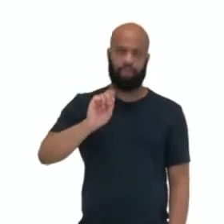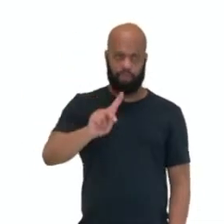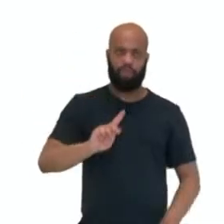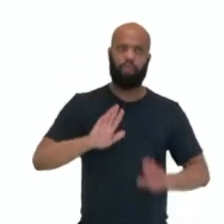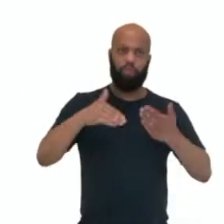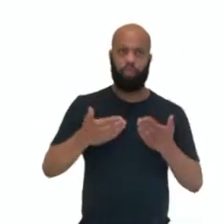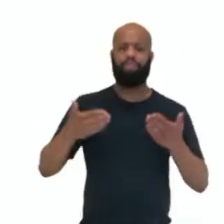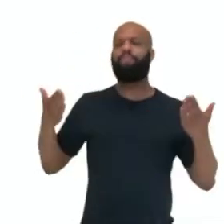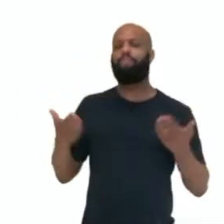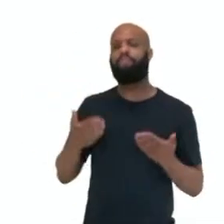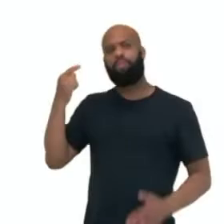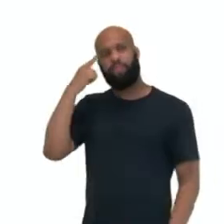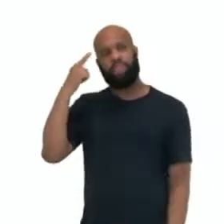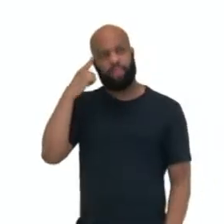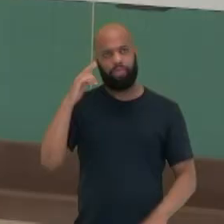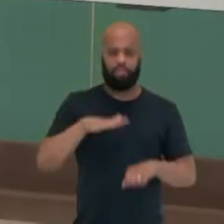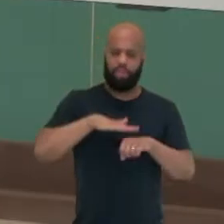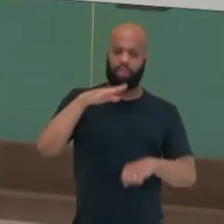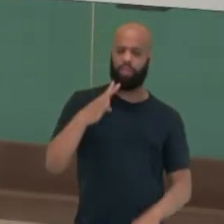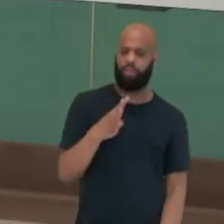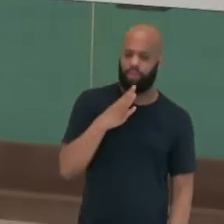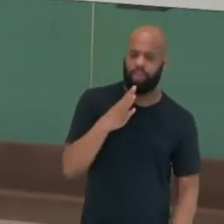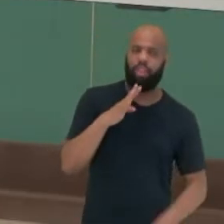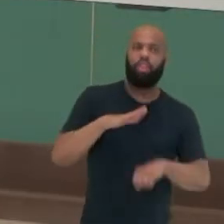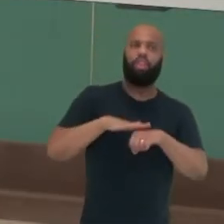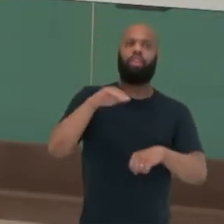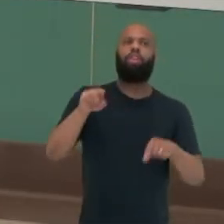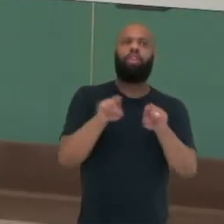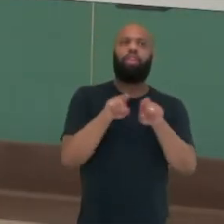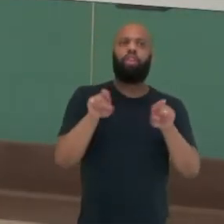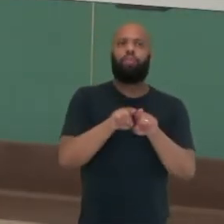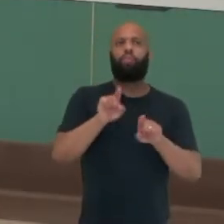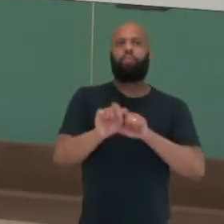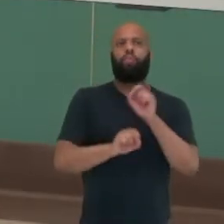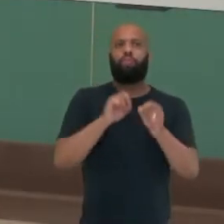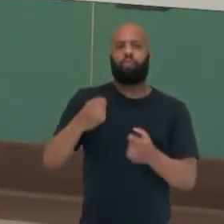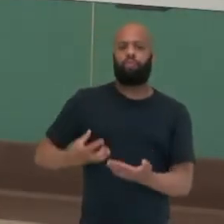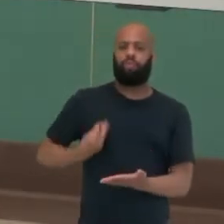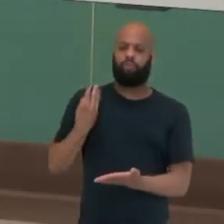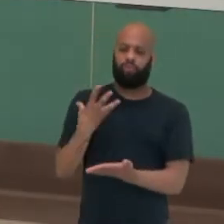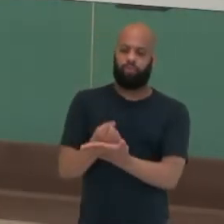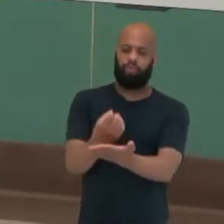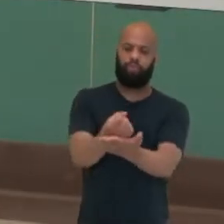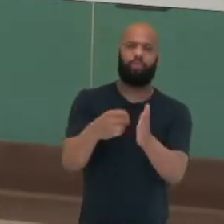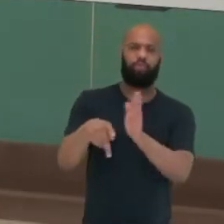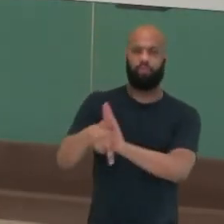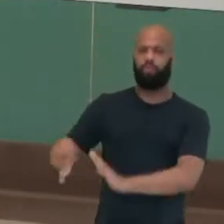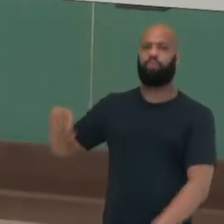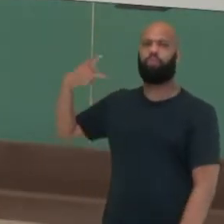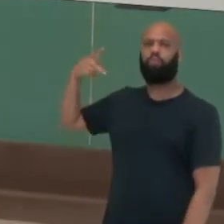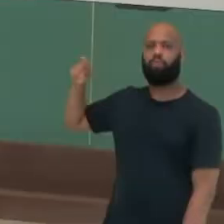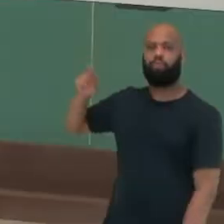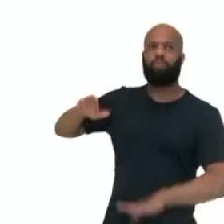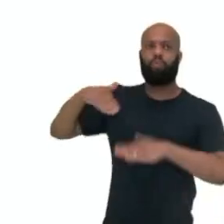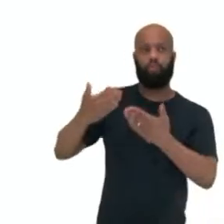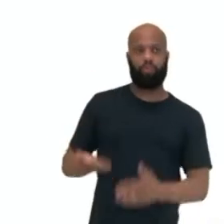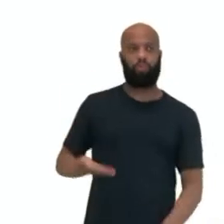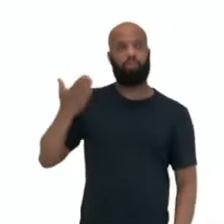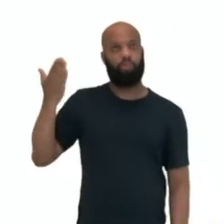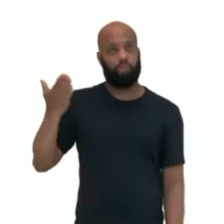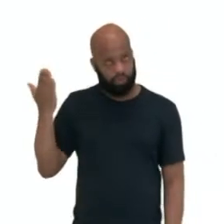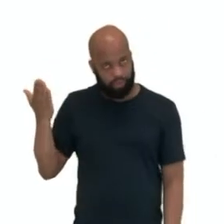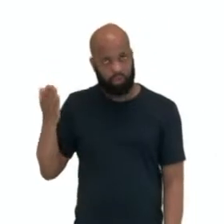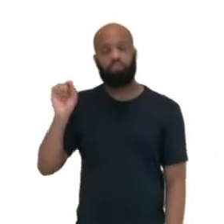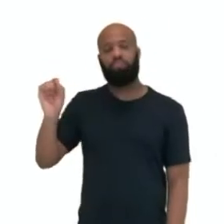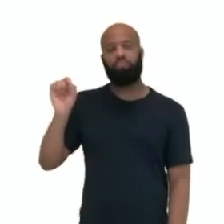1679. E vamos pensar um pouco mais, conhecer um pouco mais a biografia deste filósofo. O filósofo empirista inglês